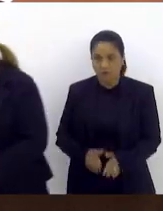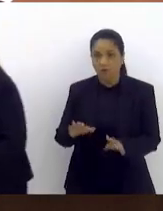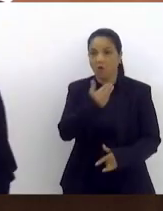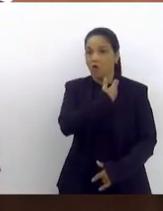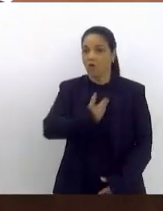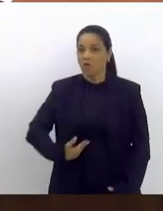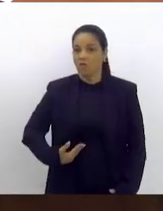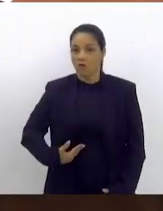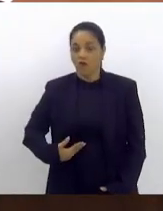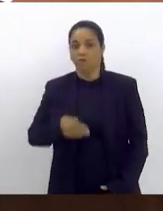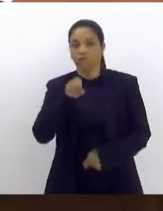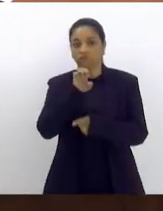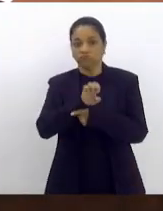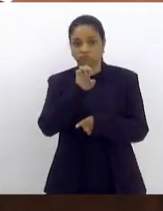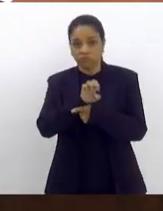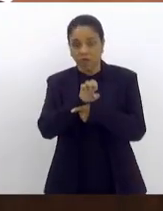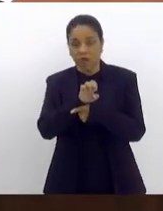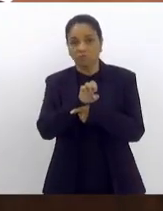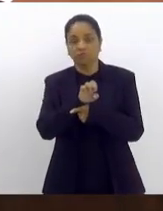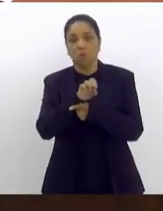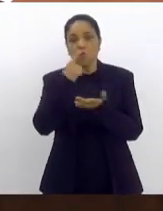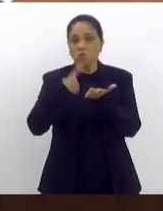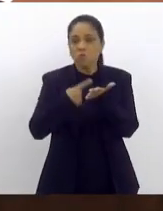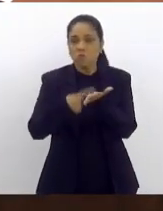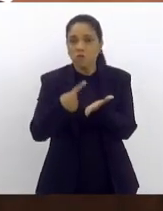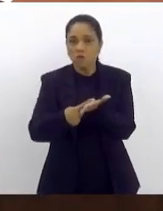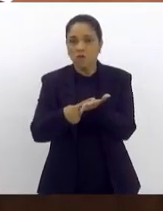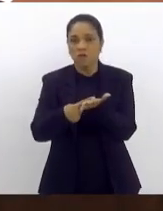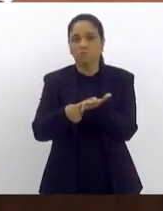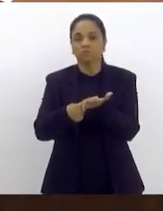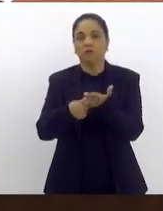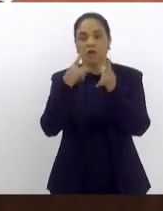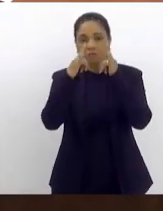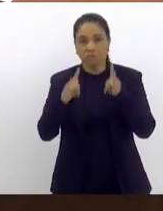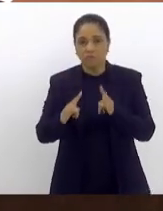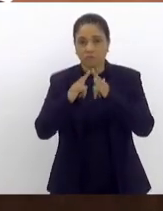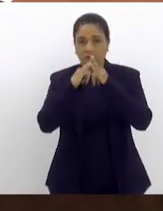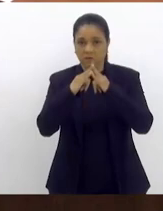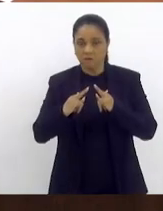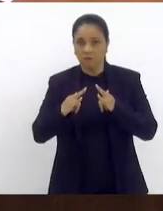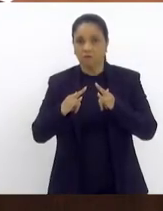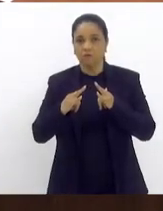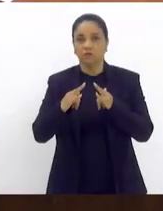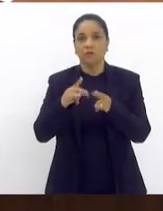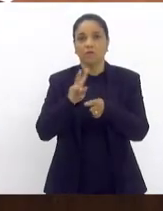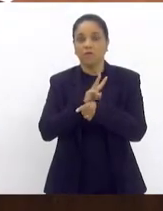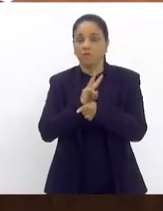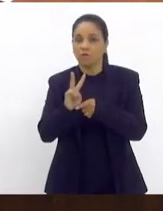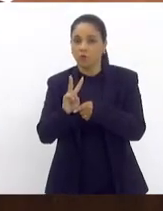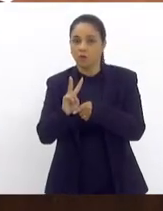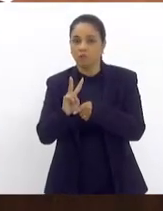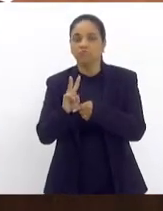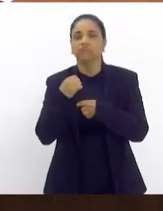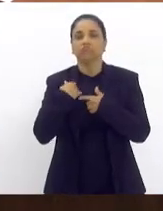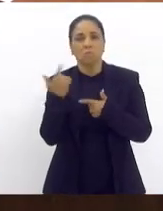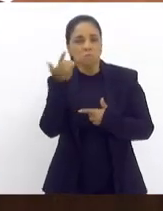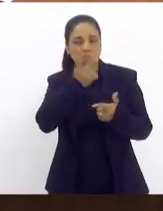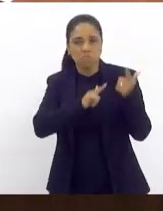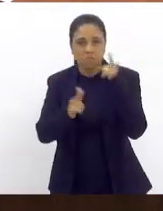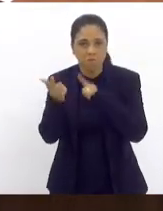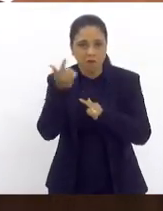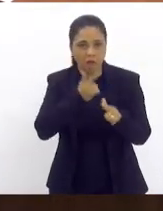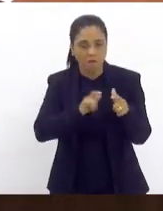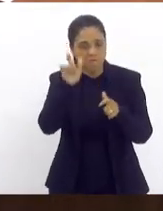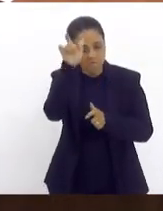do estado se comprometendo em realizar as tendas Violetas Sem dúvida nenhuma seria um ganho para as